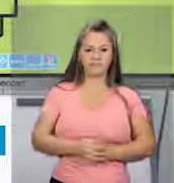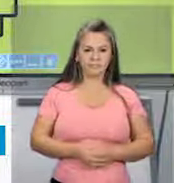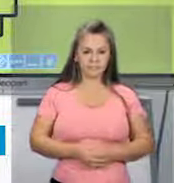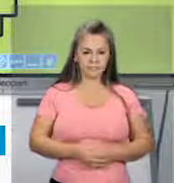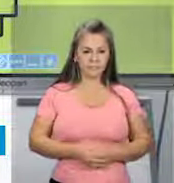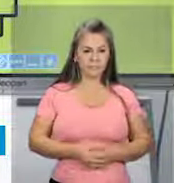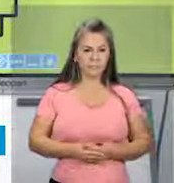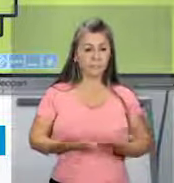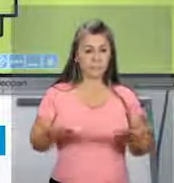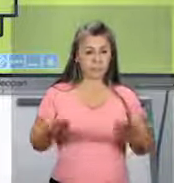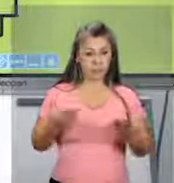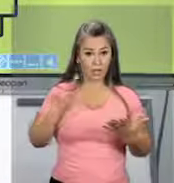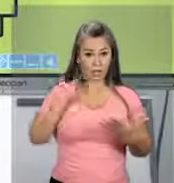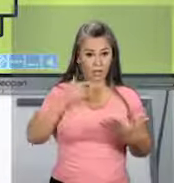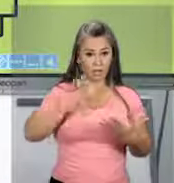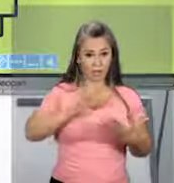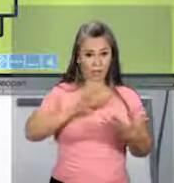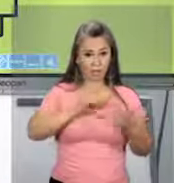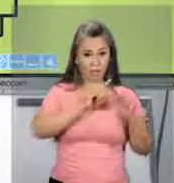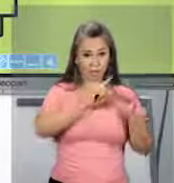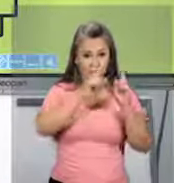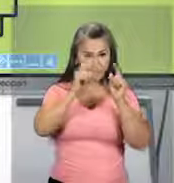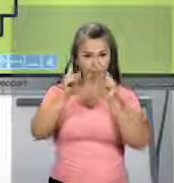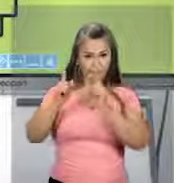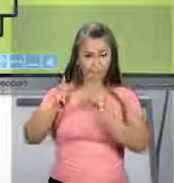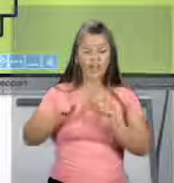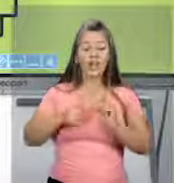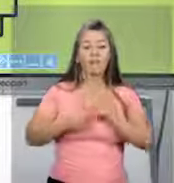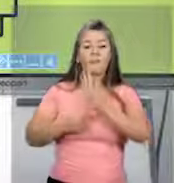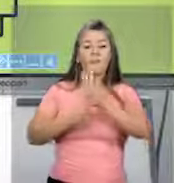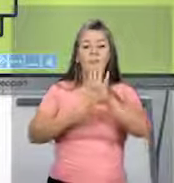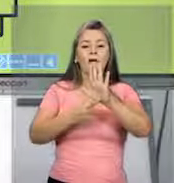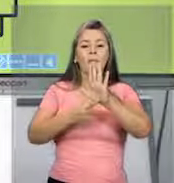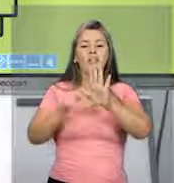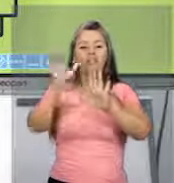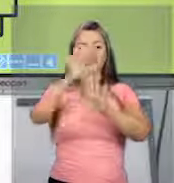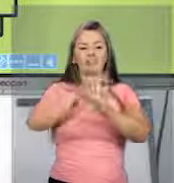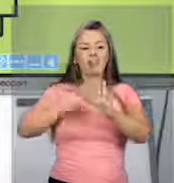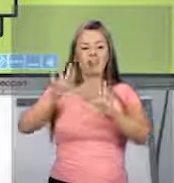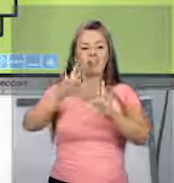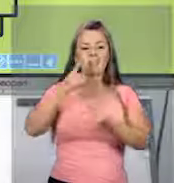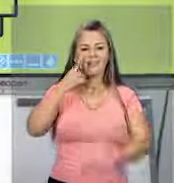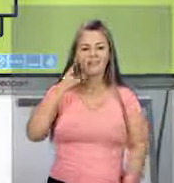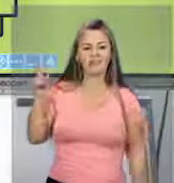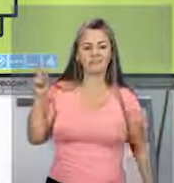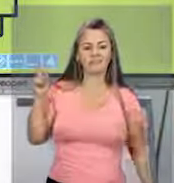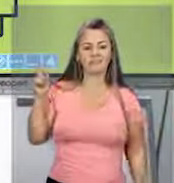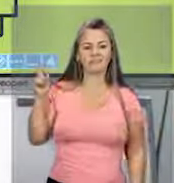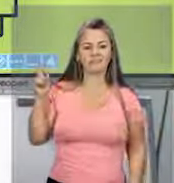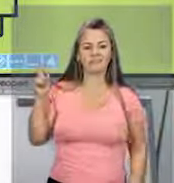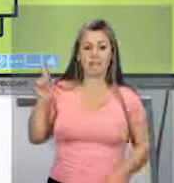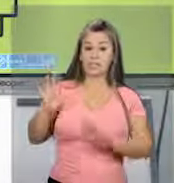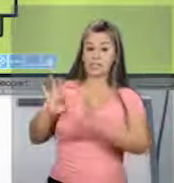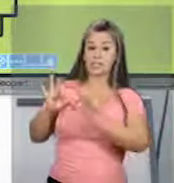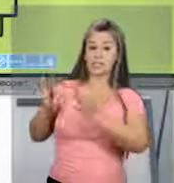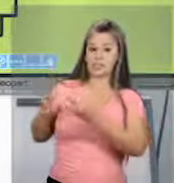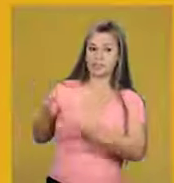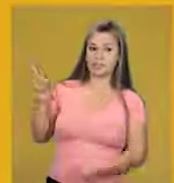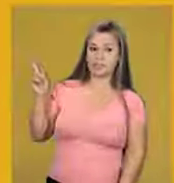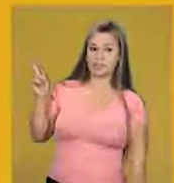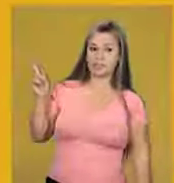Agora, concluído, um circuitinho elétrico simples, representado graficamente. É um circuito